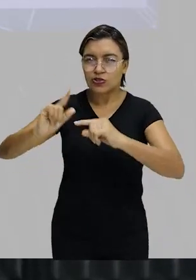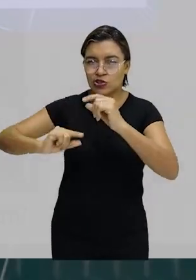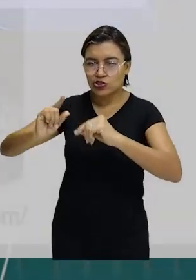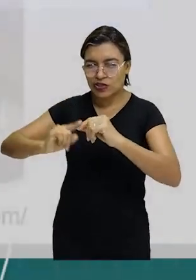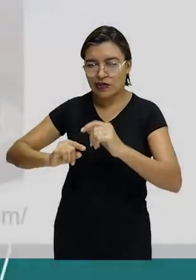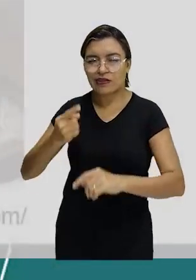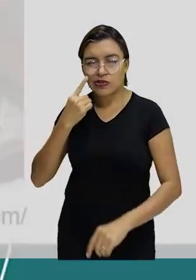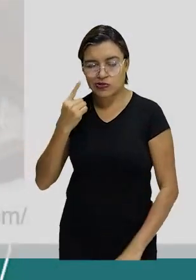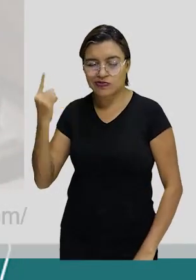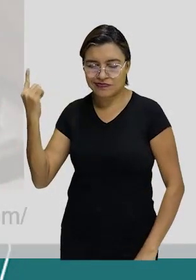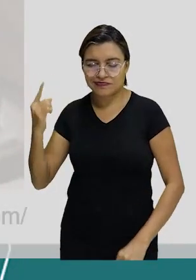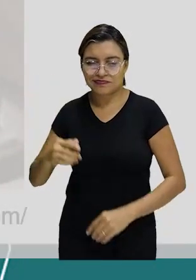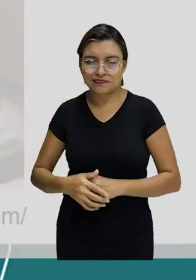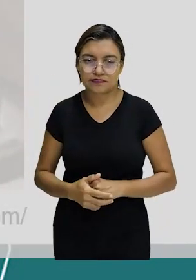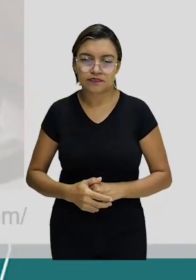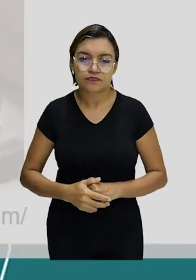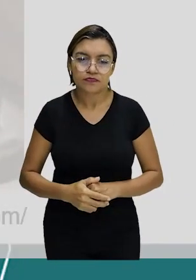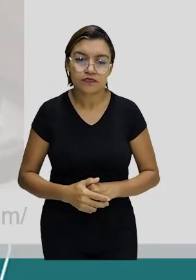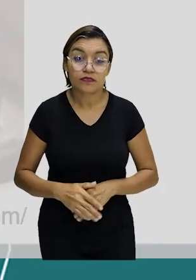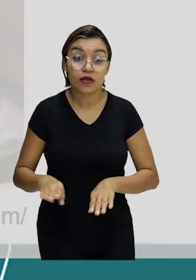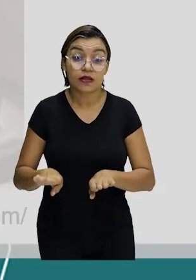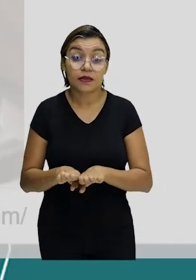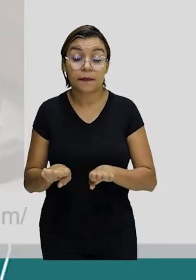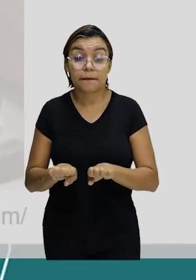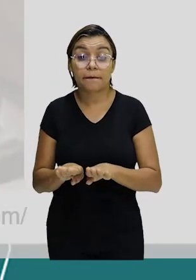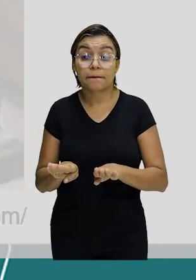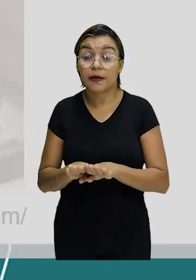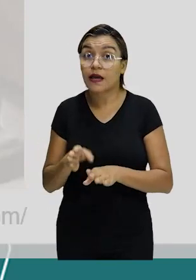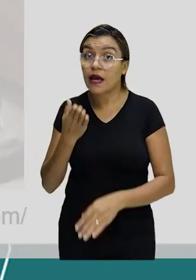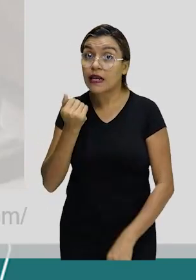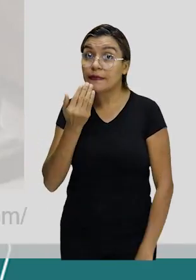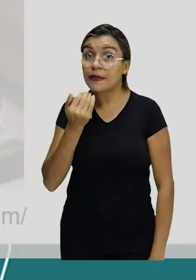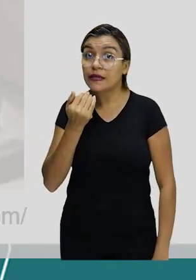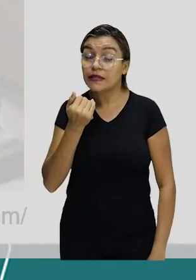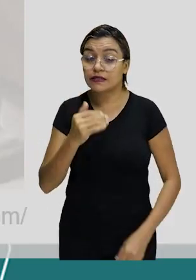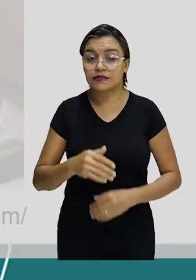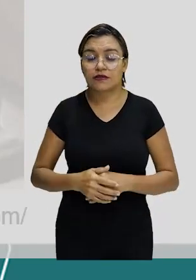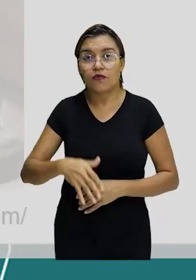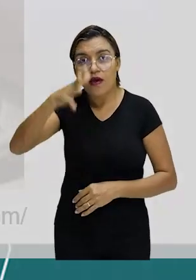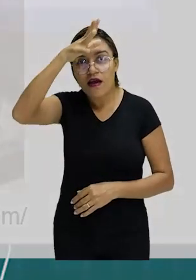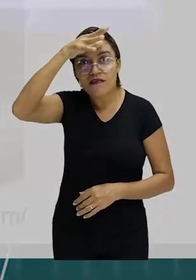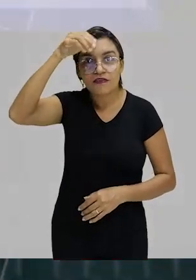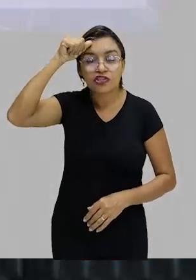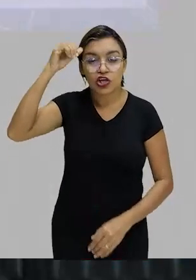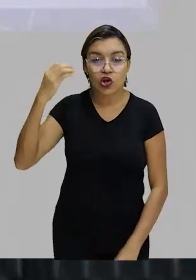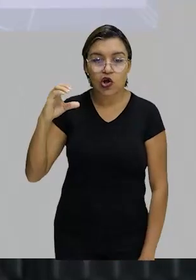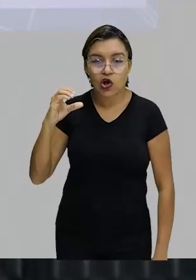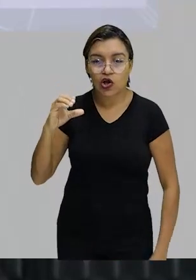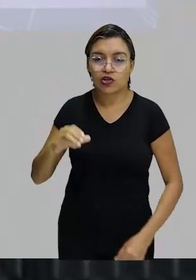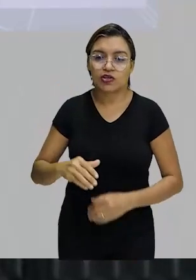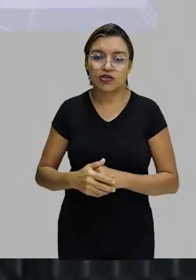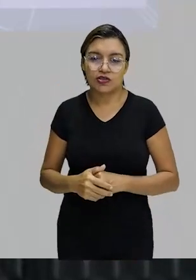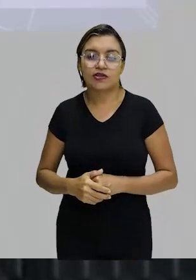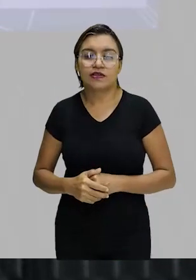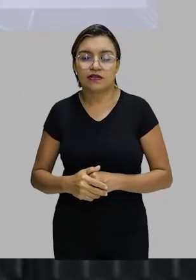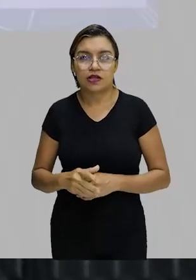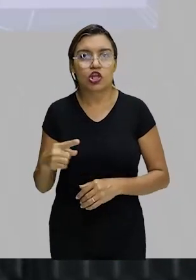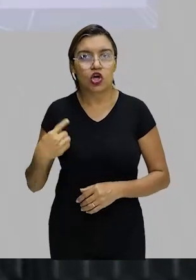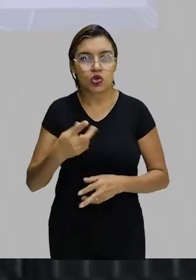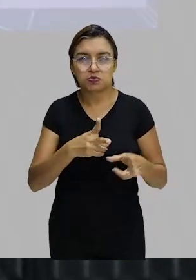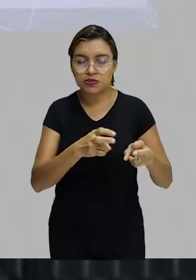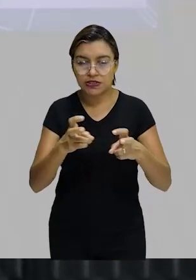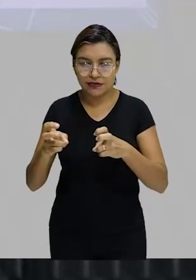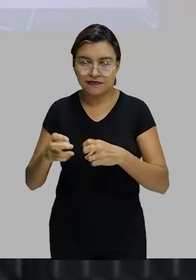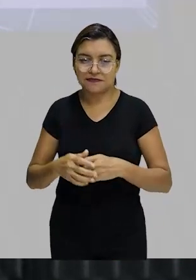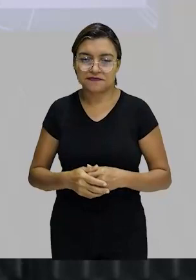são elementos da cultura popular. Olha a manifestação da nossa alimentação. Refrigerantes, fast food, coisas que a gente